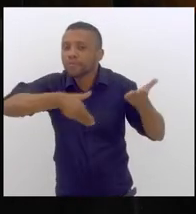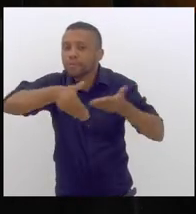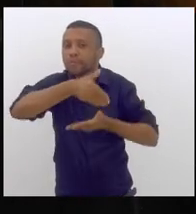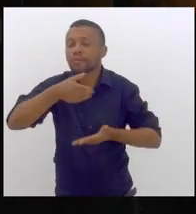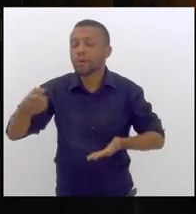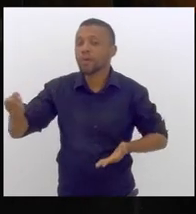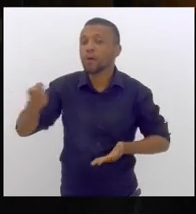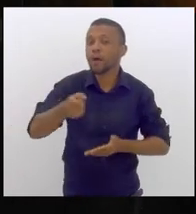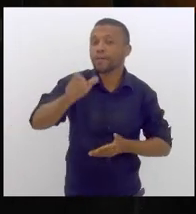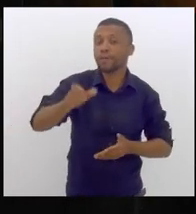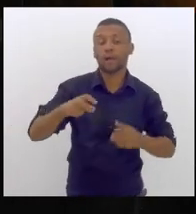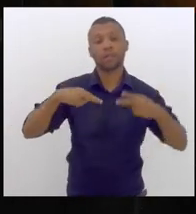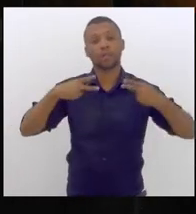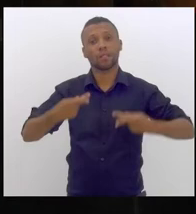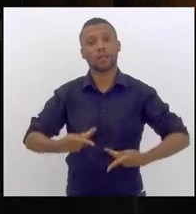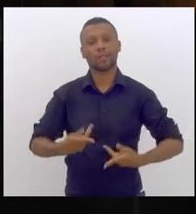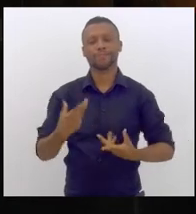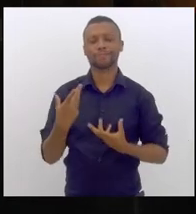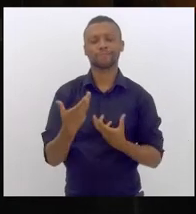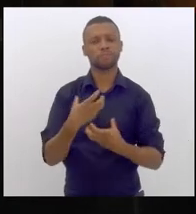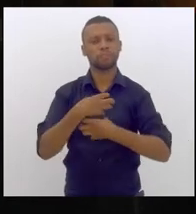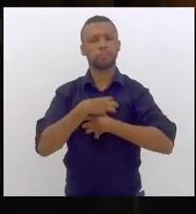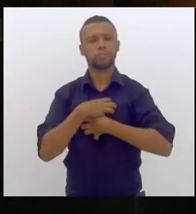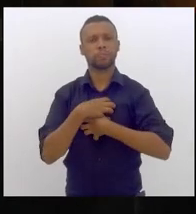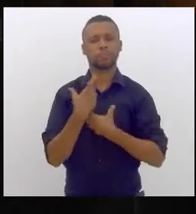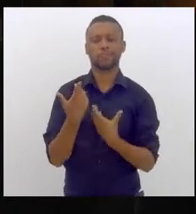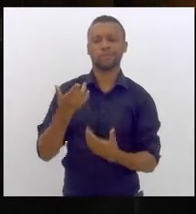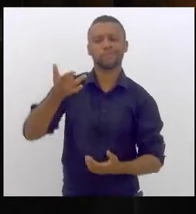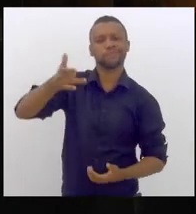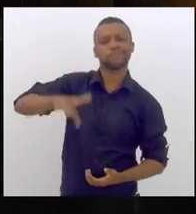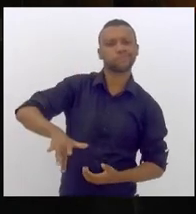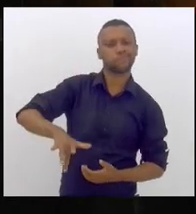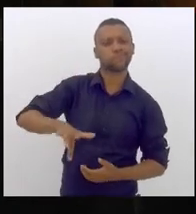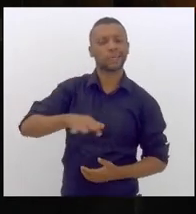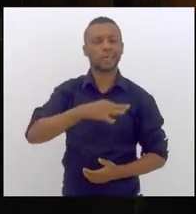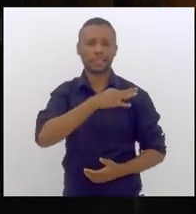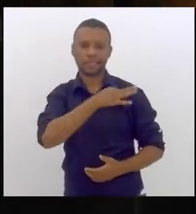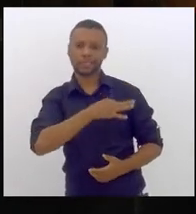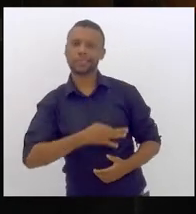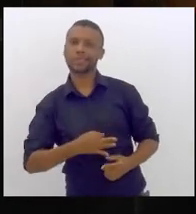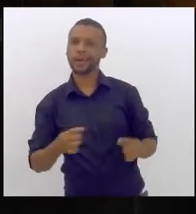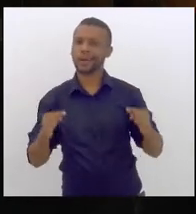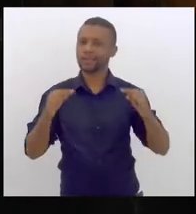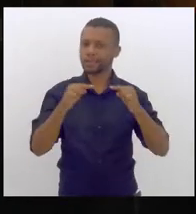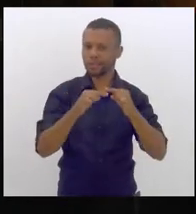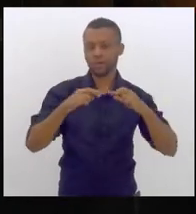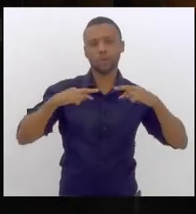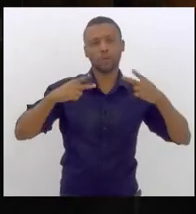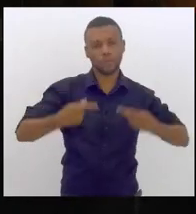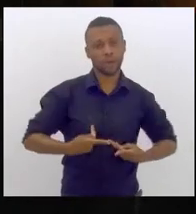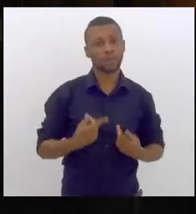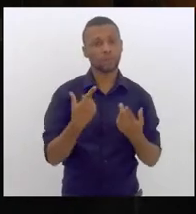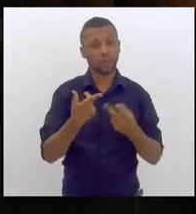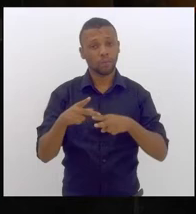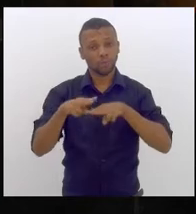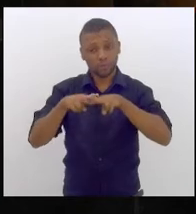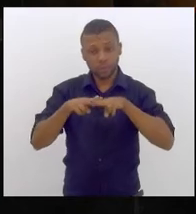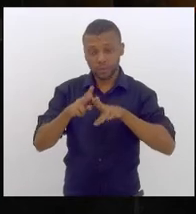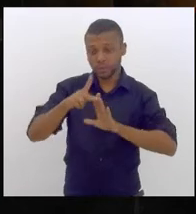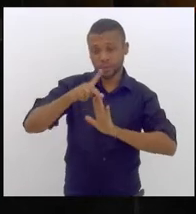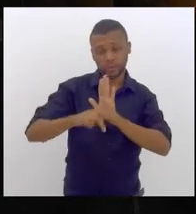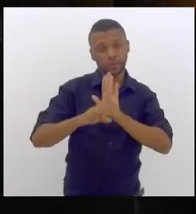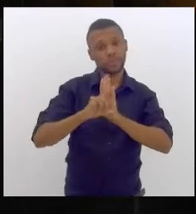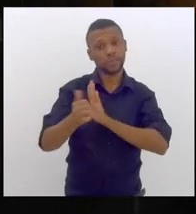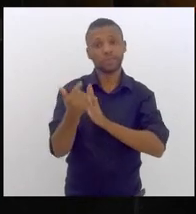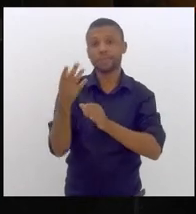seres humanos em condições muito aquém da dignidade humana. Então, nesse sentido, é um projeto que vem no âmbito